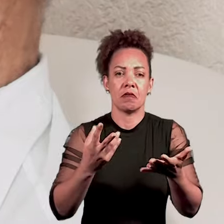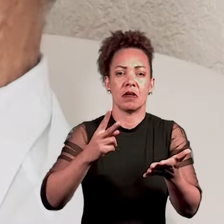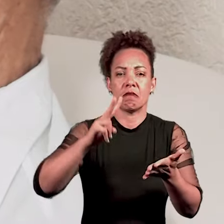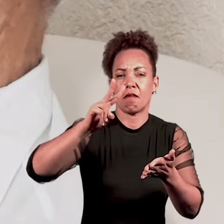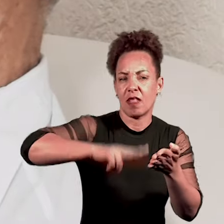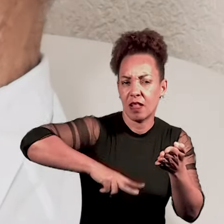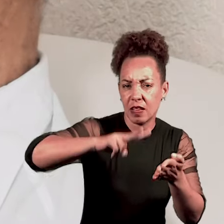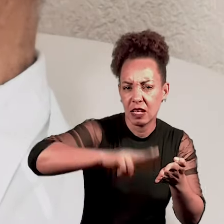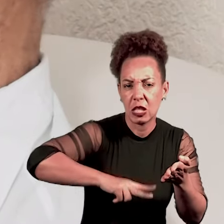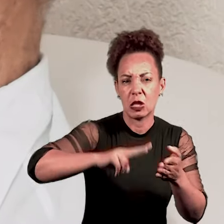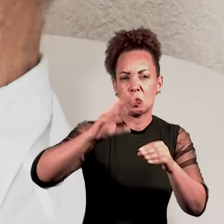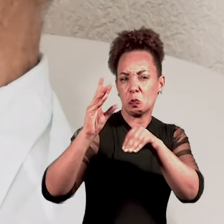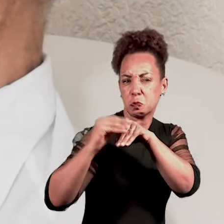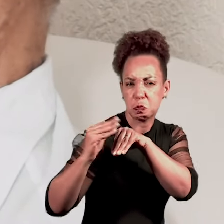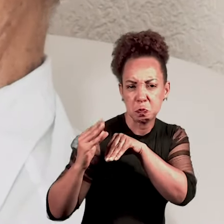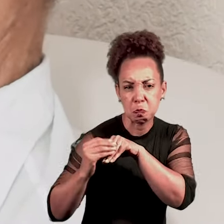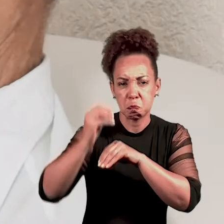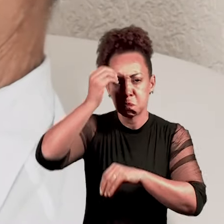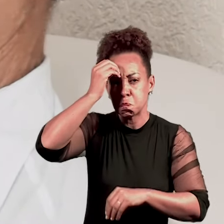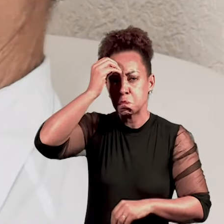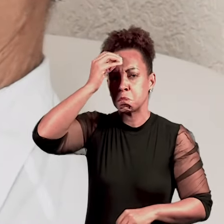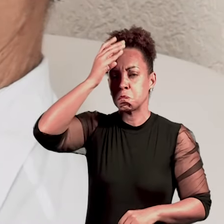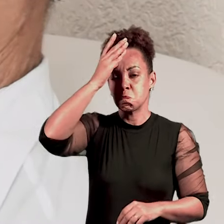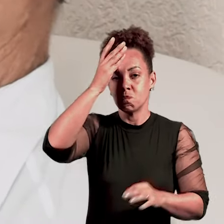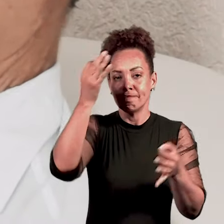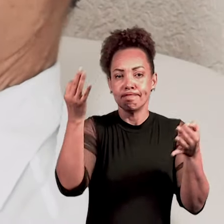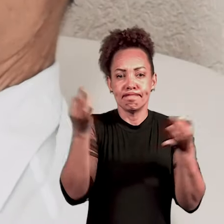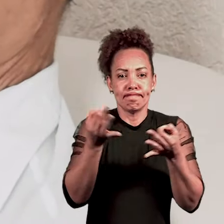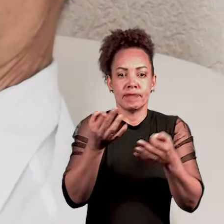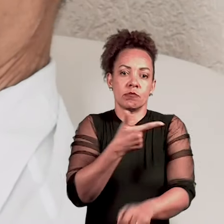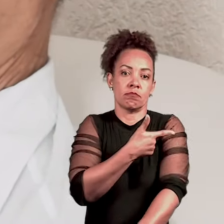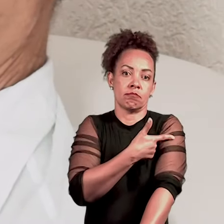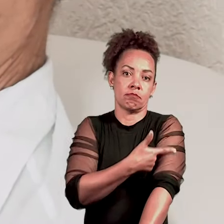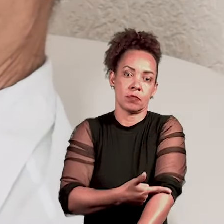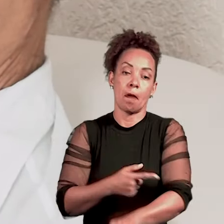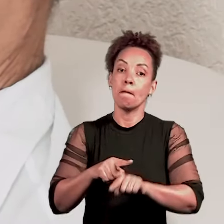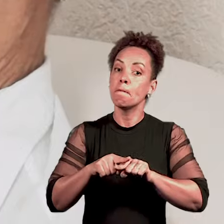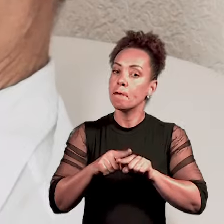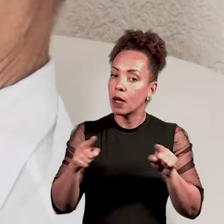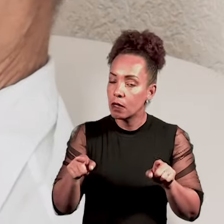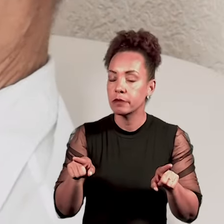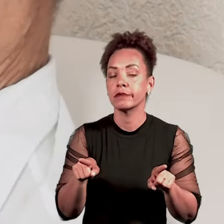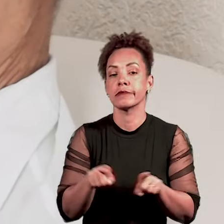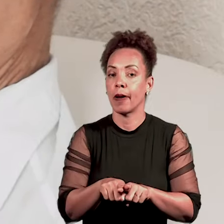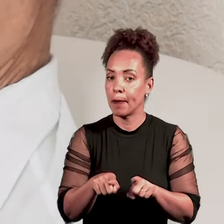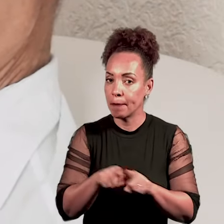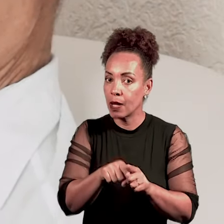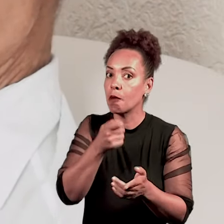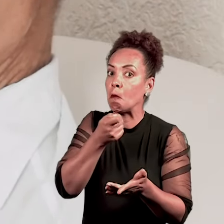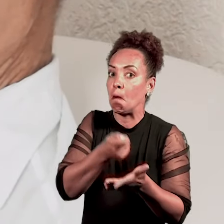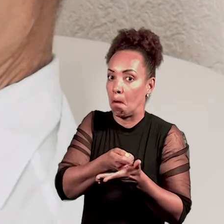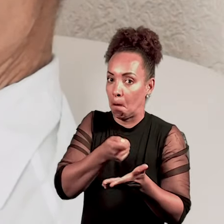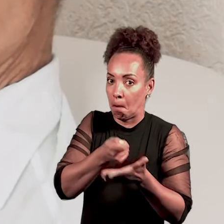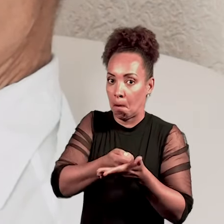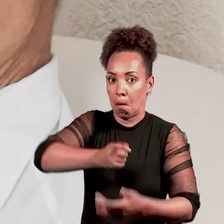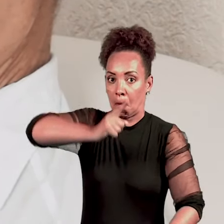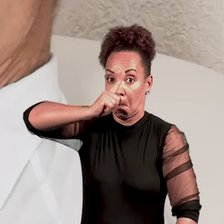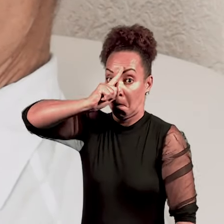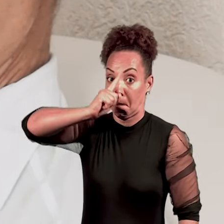educado, lido, instruído, um gentleman, mas também um autoritário